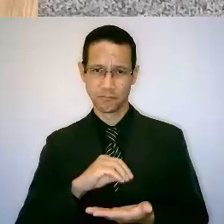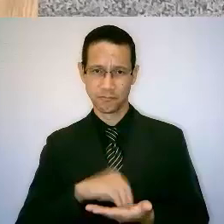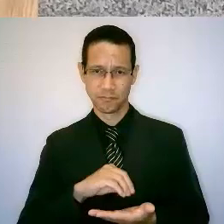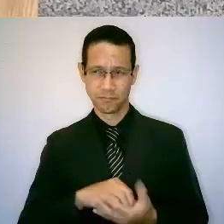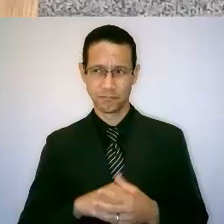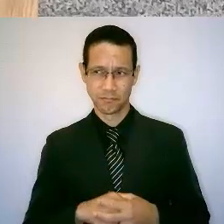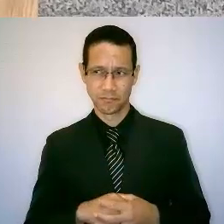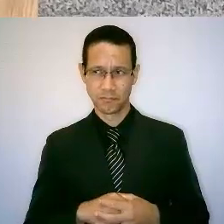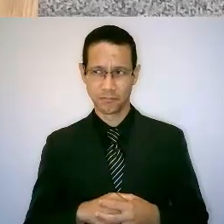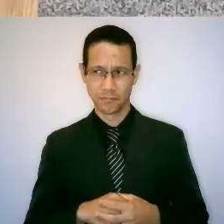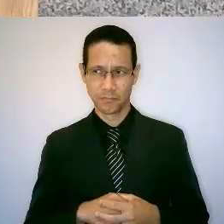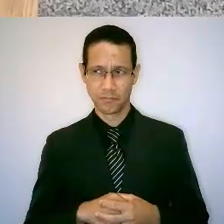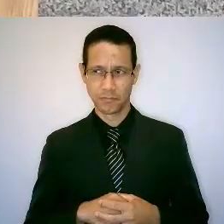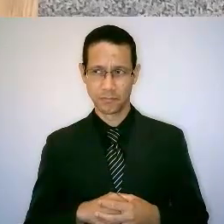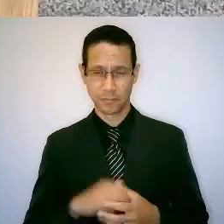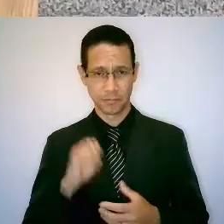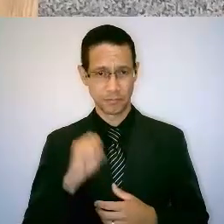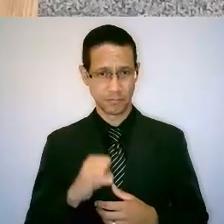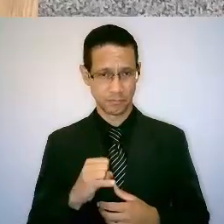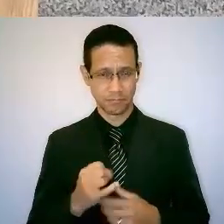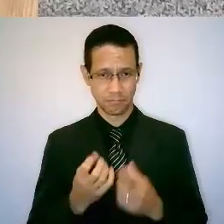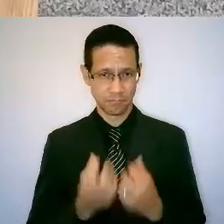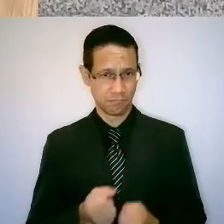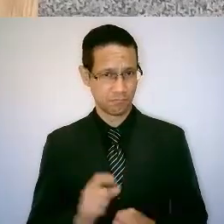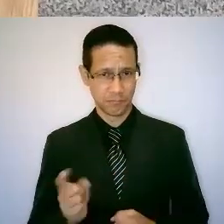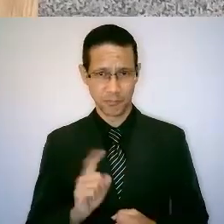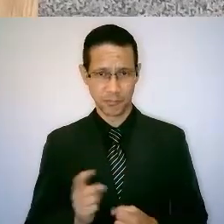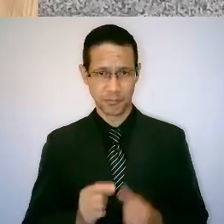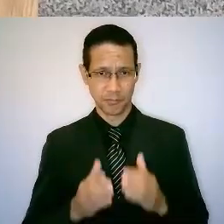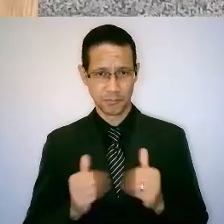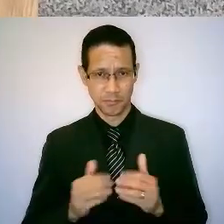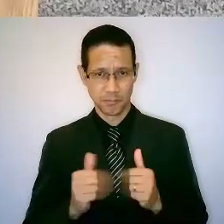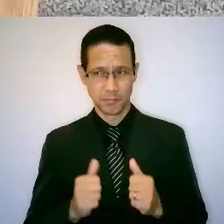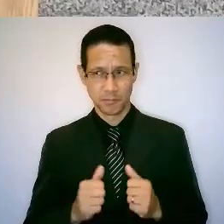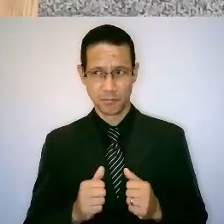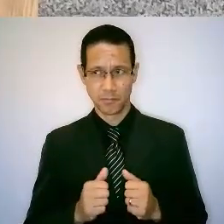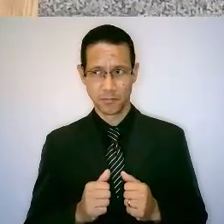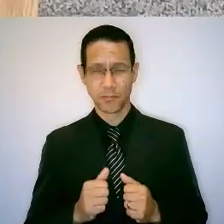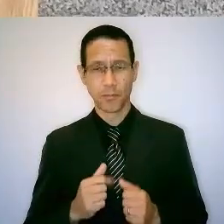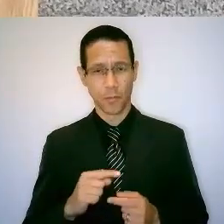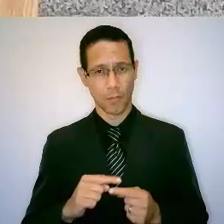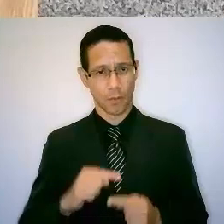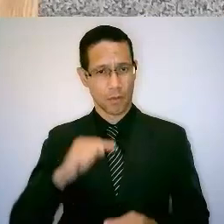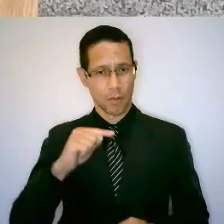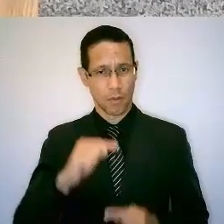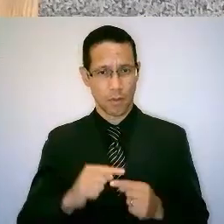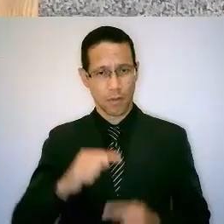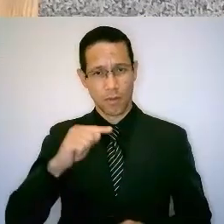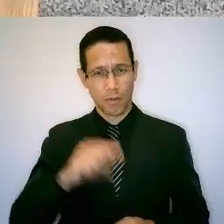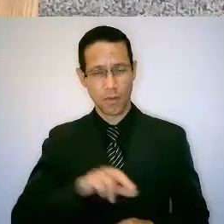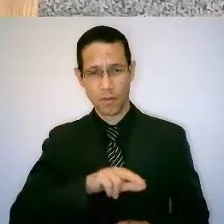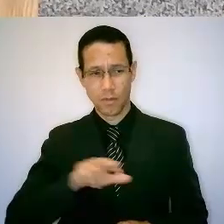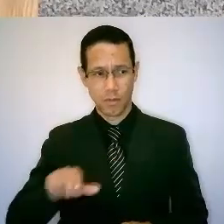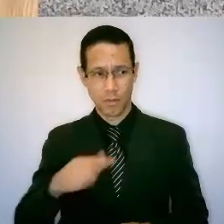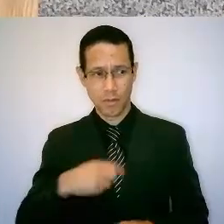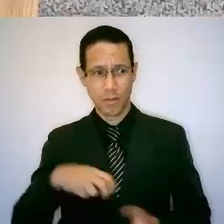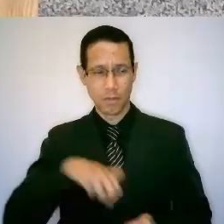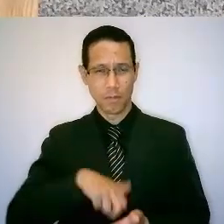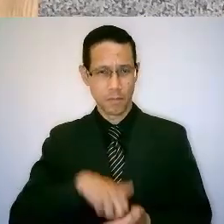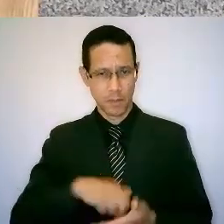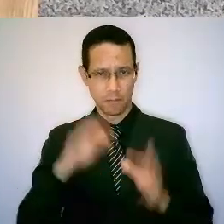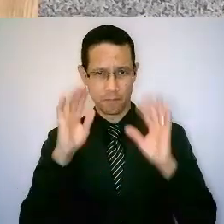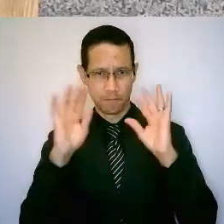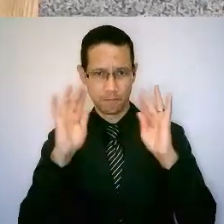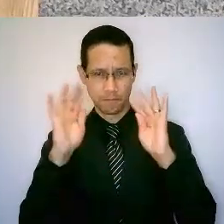excelências não acatem os nossos pedidos em relação a dosemetria da pena ah algumas considerações que devem ser feitas